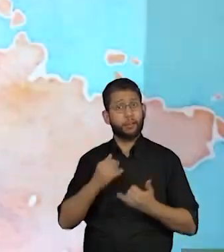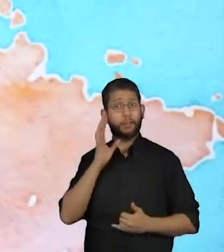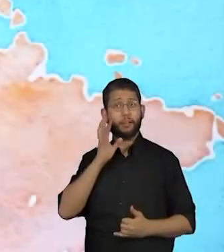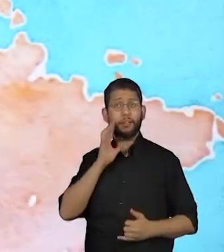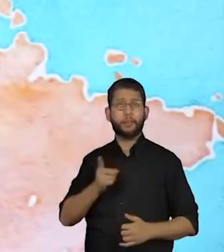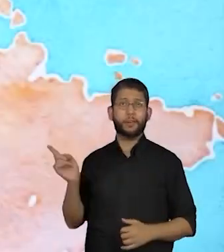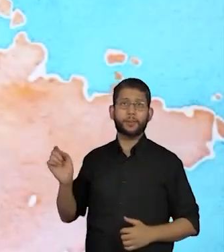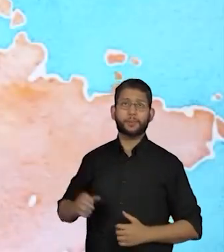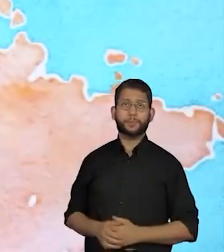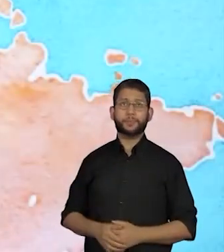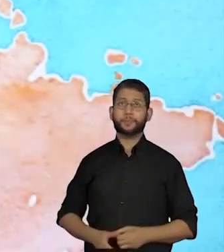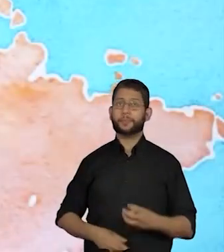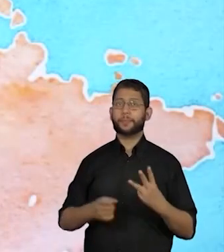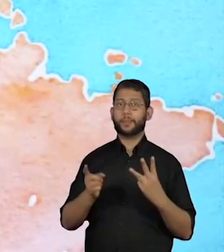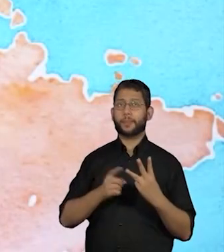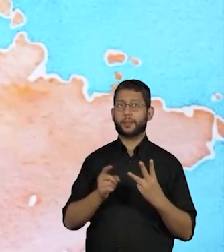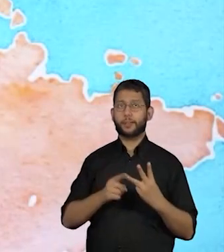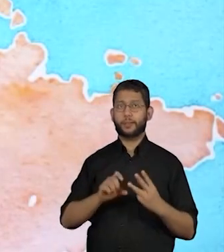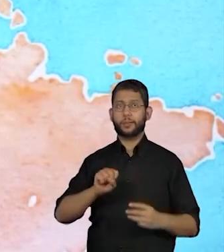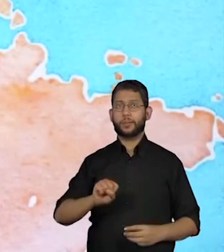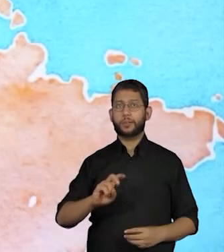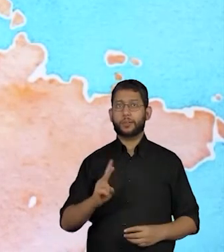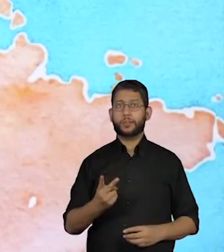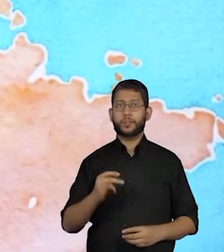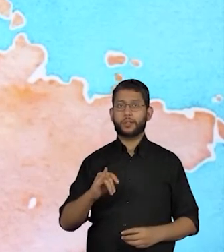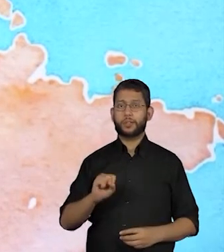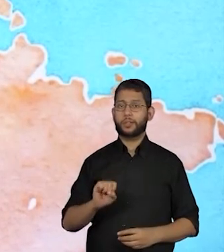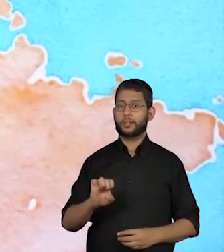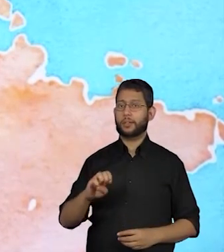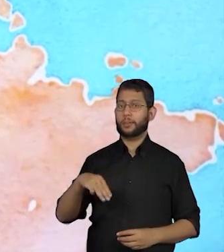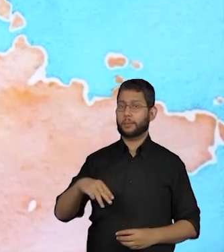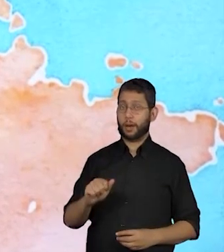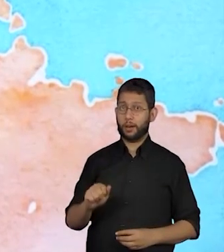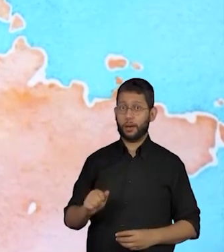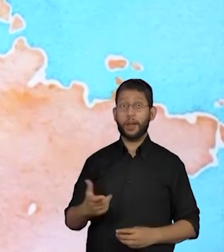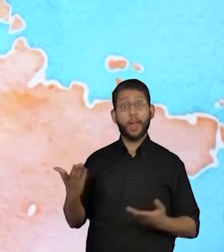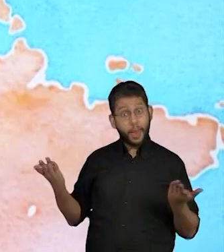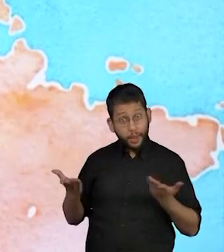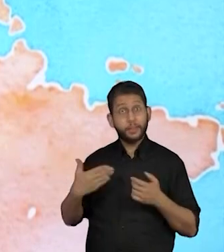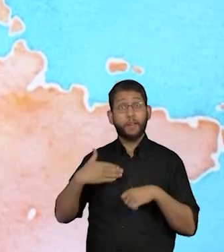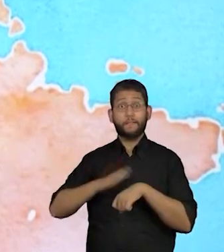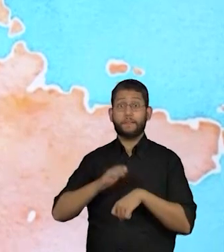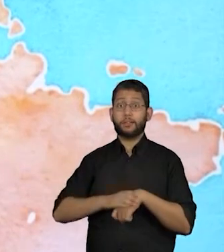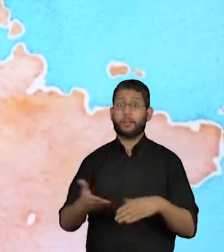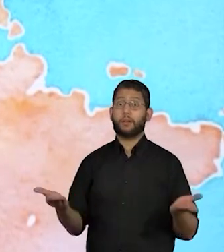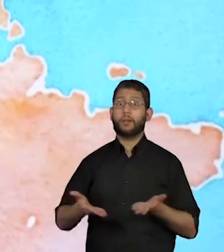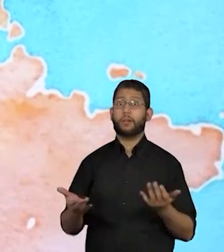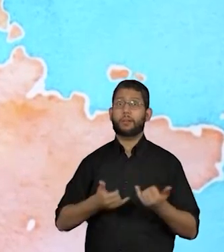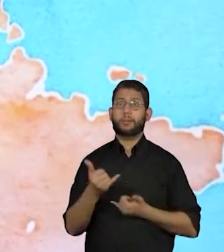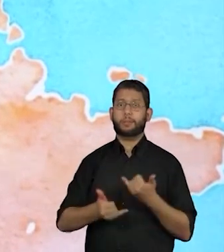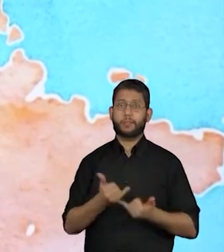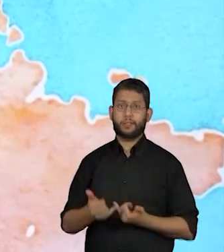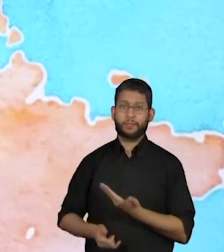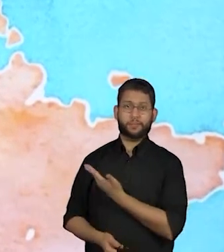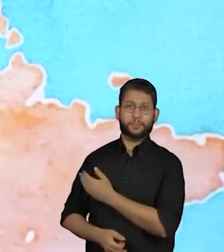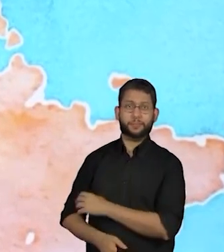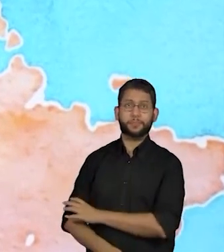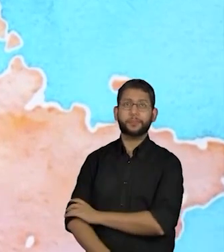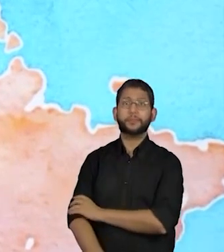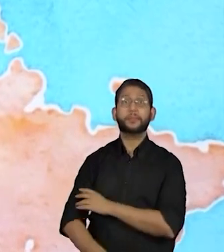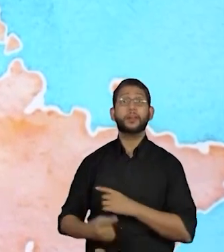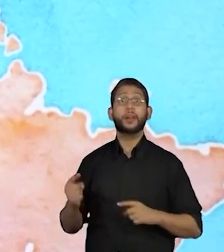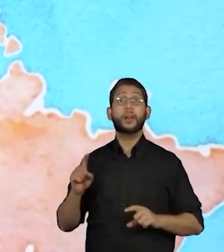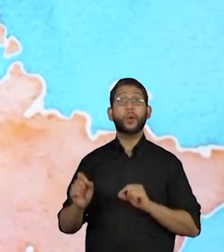fim, a gente vai falar um pouquinho agora sobre o Xizima, que é o jogo que a gente vai aprender a fazer agora. Tá? É um jogo